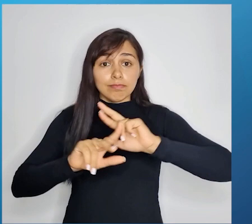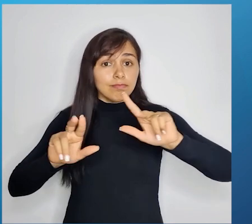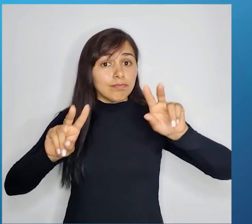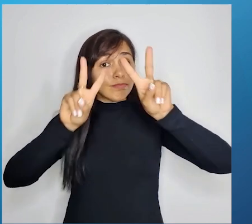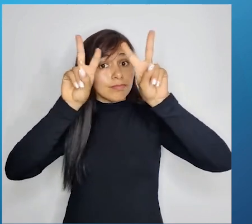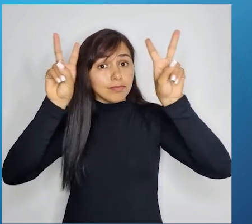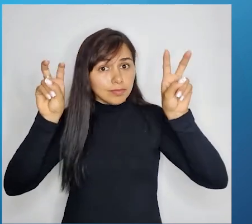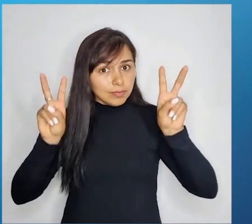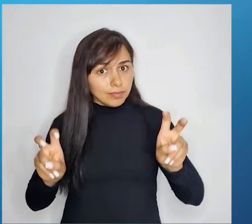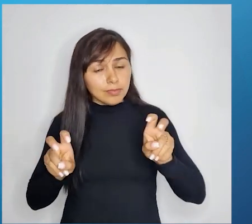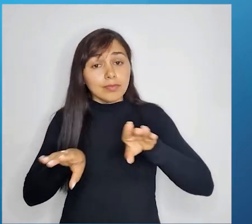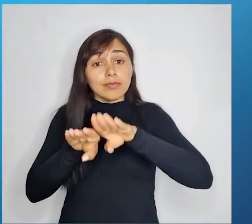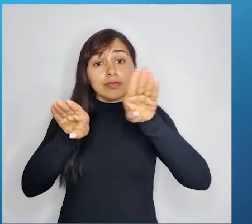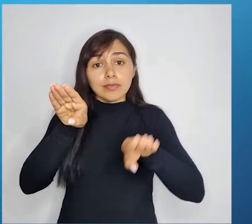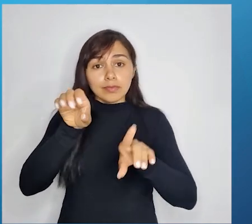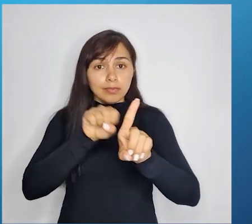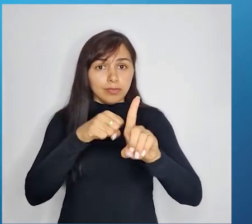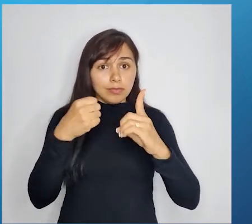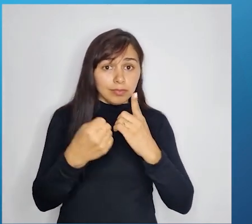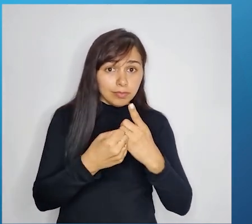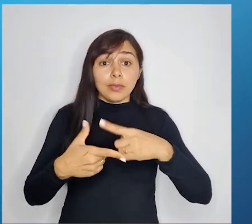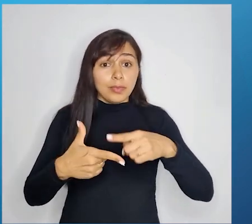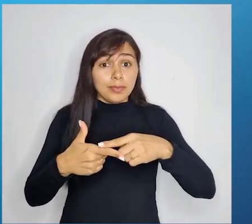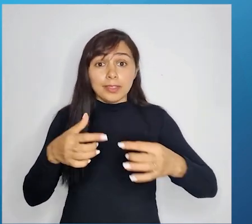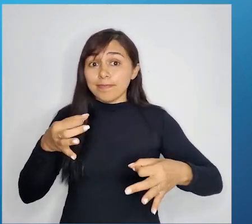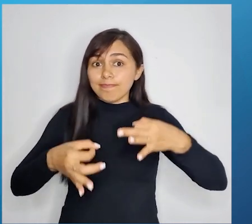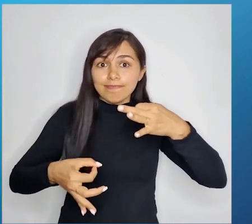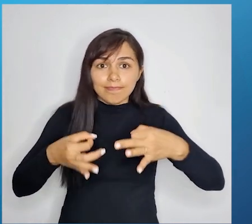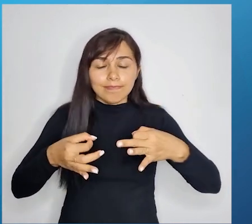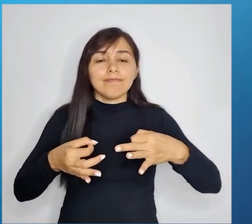das injustiças e dos problemas urbanos.